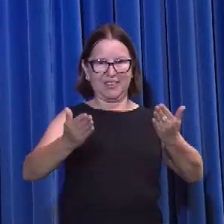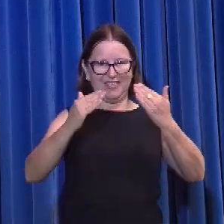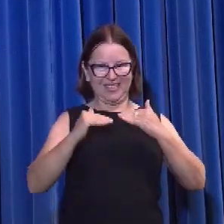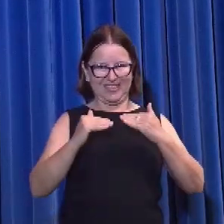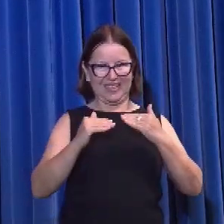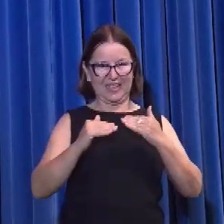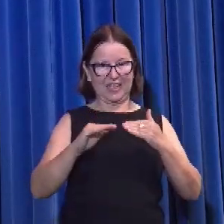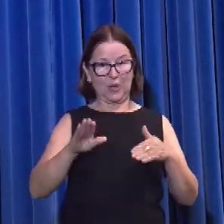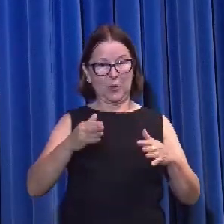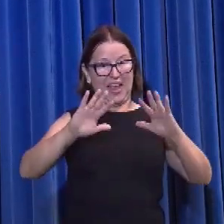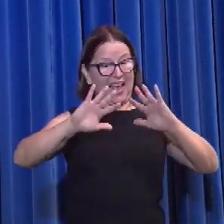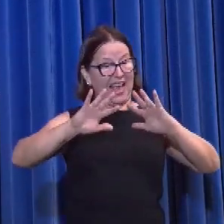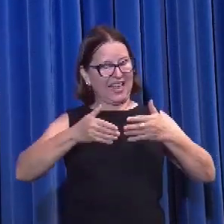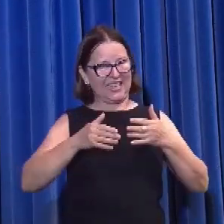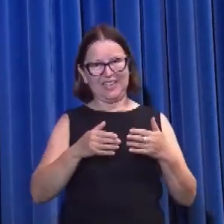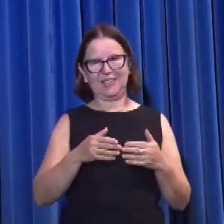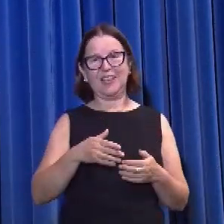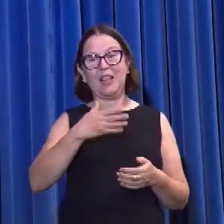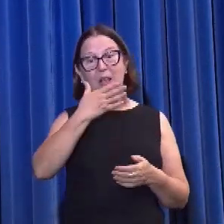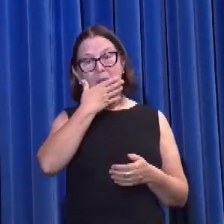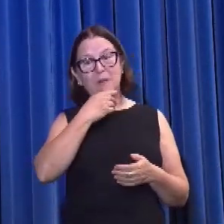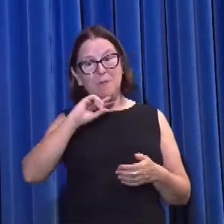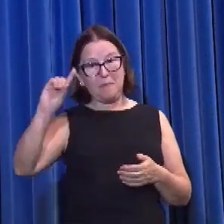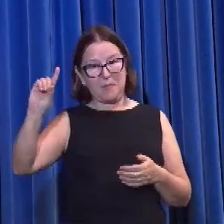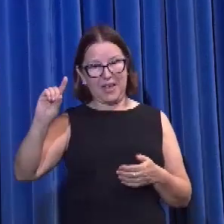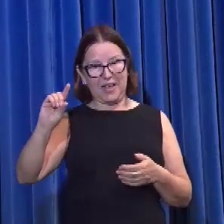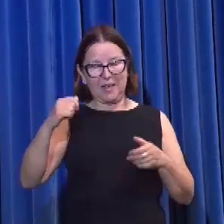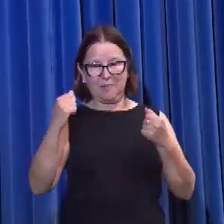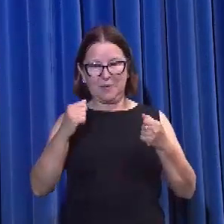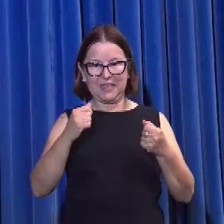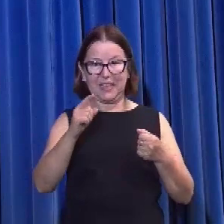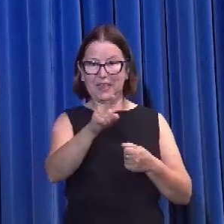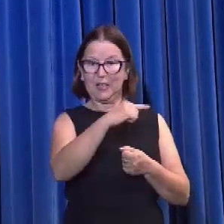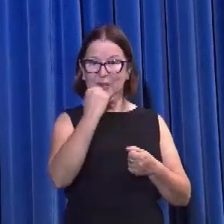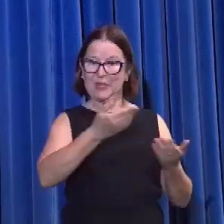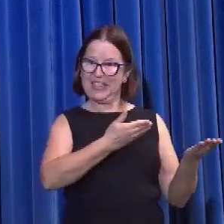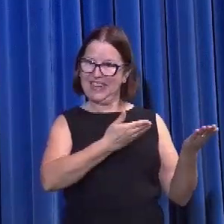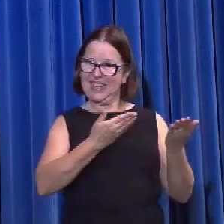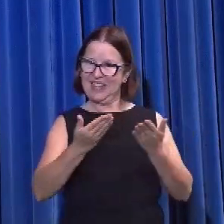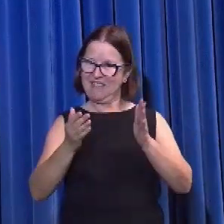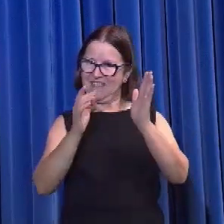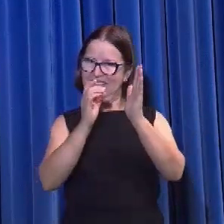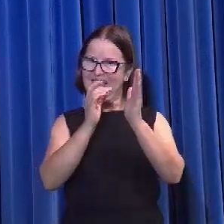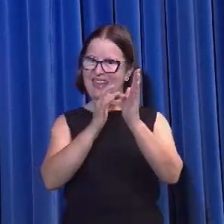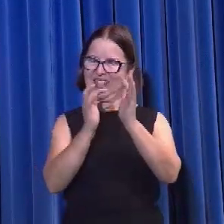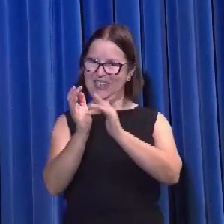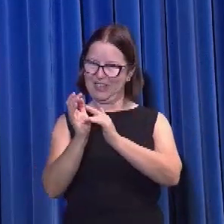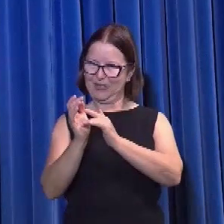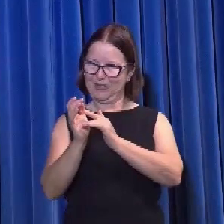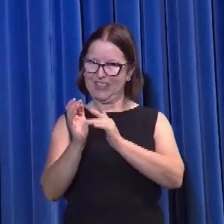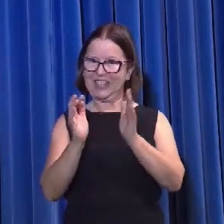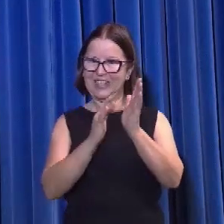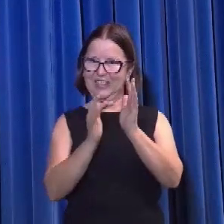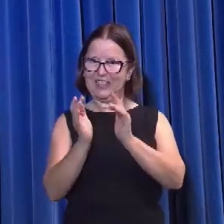palavra. O Pai tem que nos levar e o Filho tem que nos atrair a Ele.